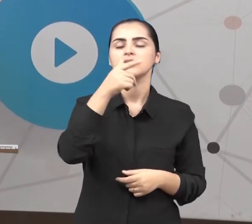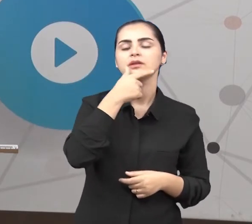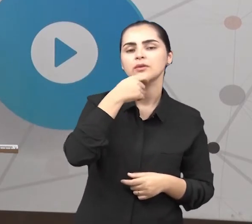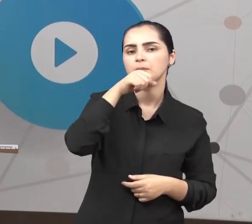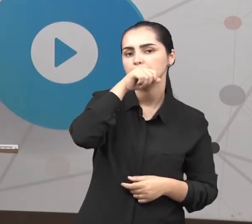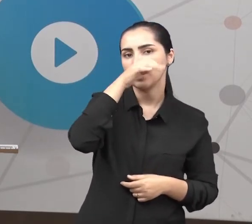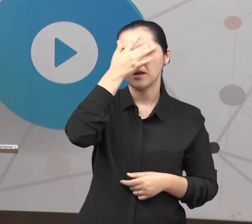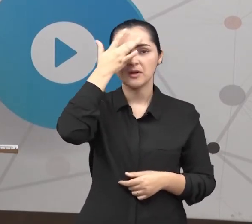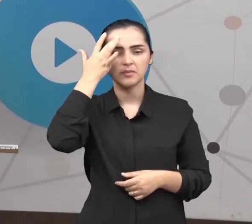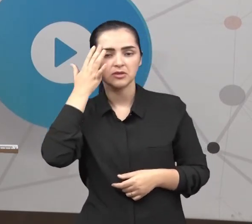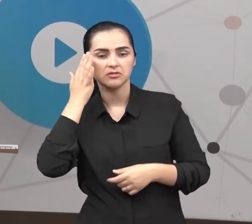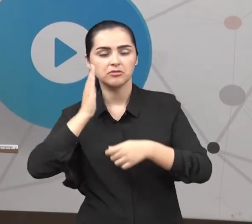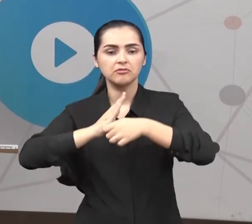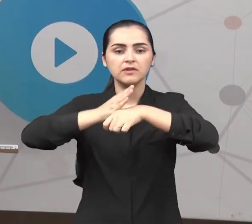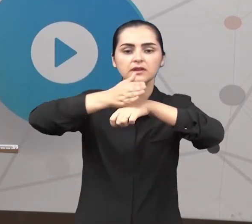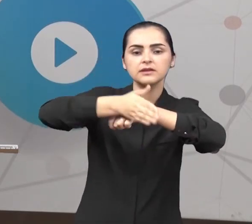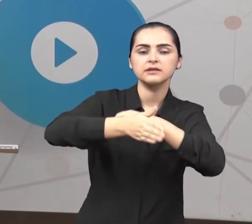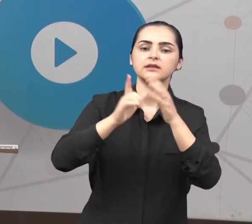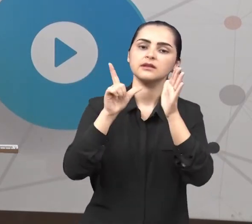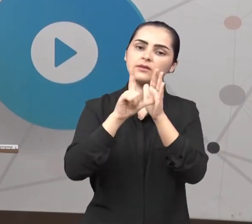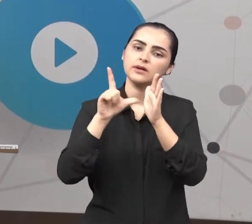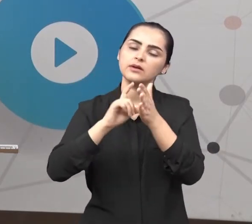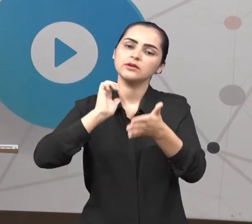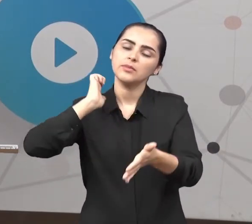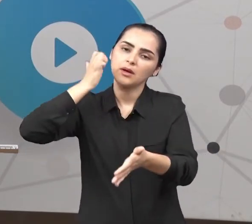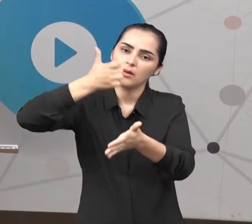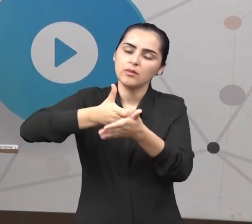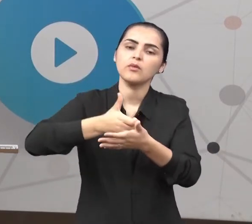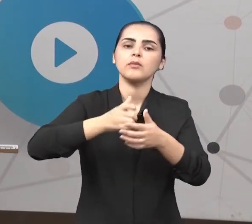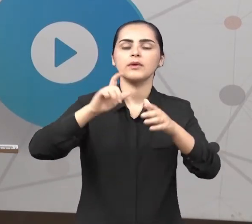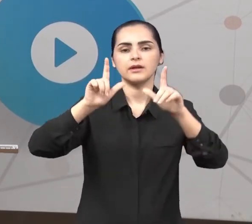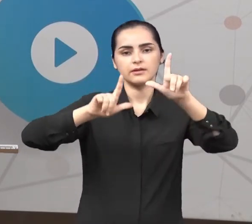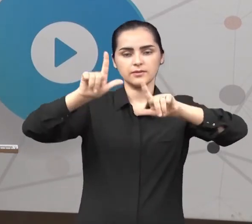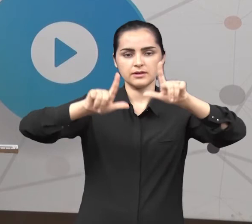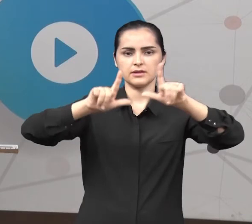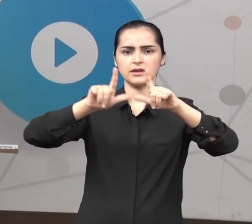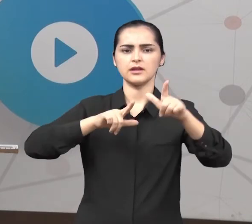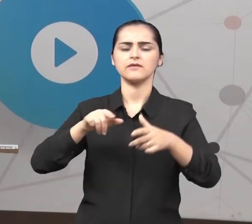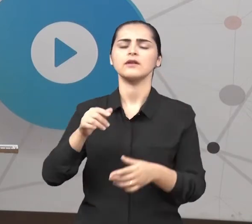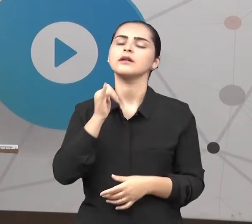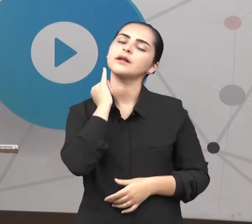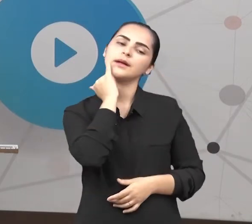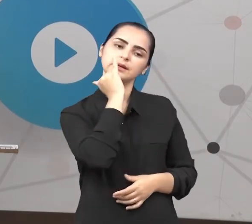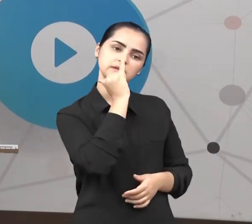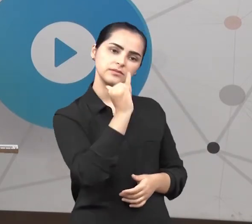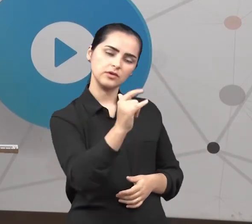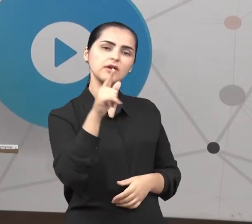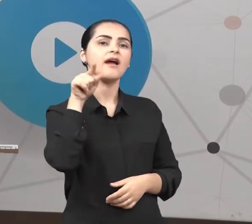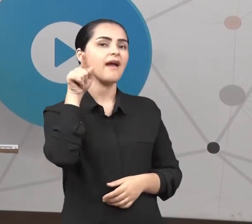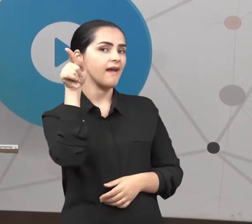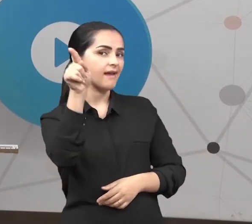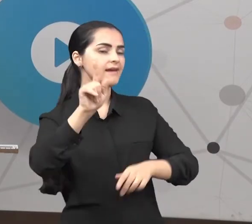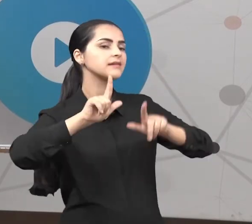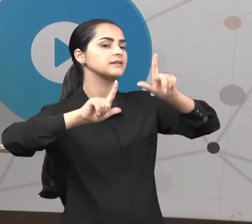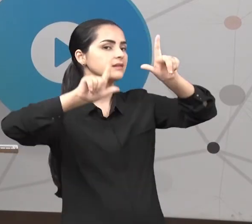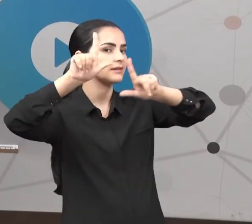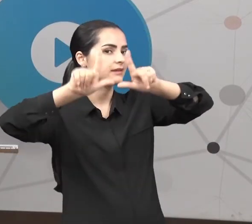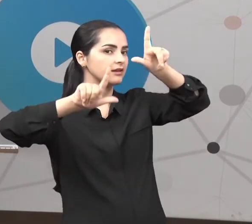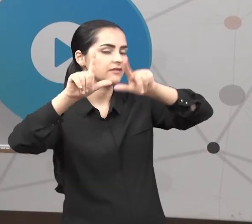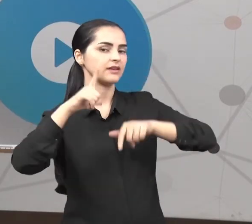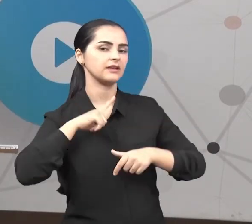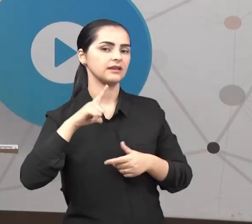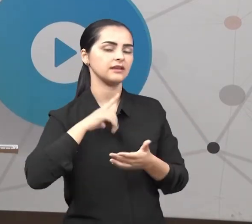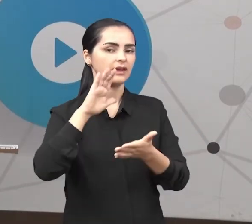loja e vai comprar uma TV, eles dizem: essa TV tem